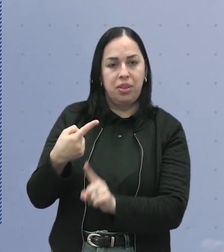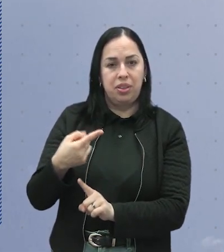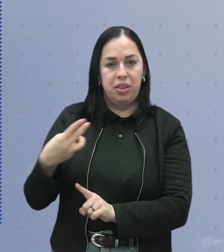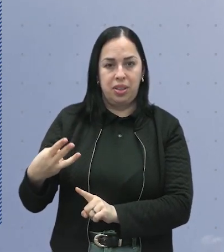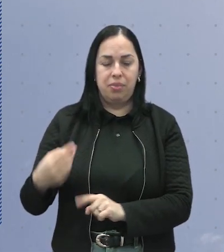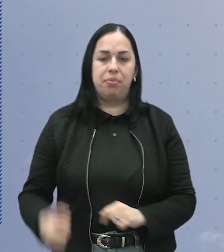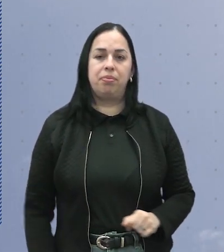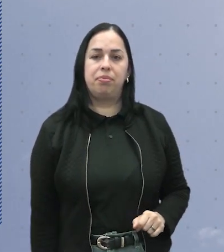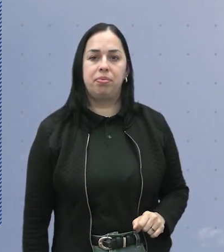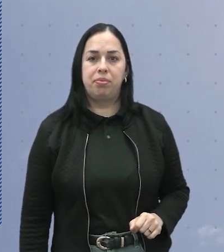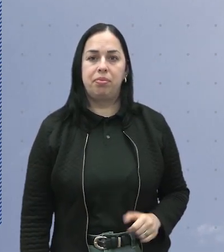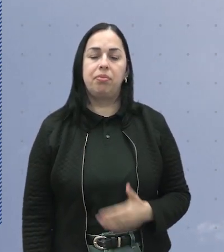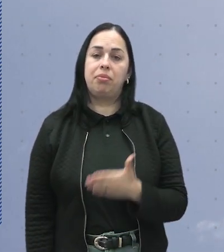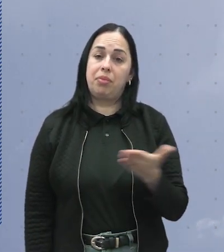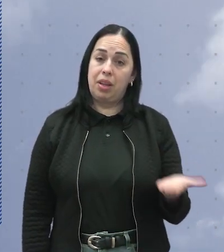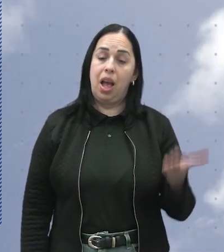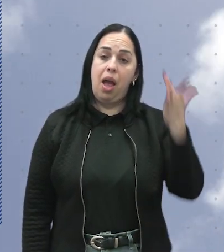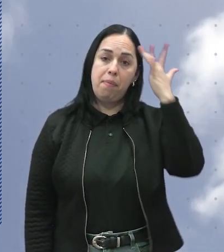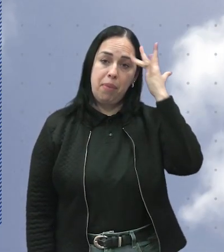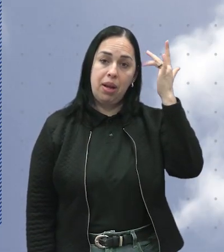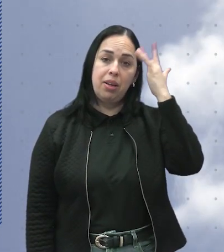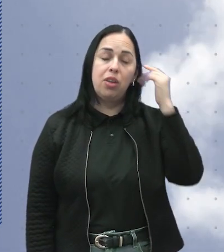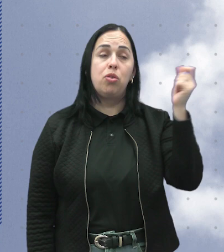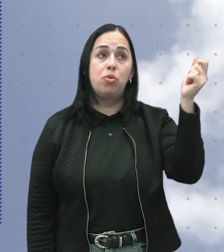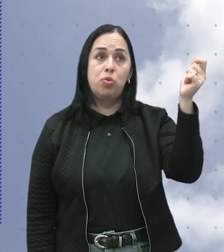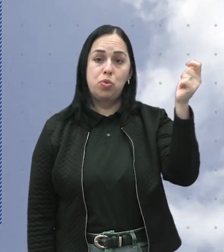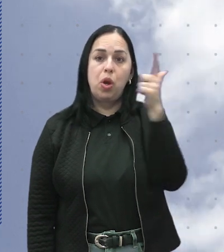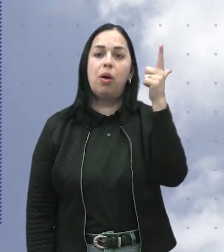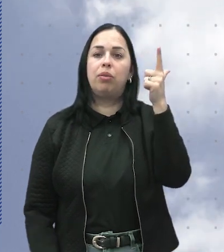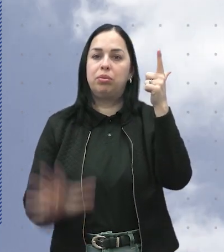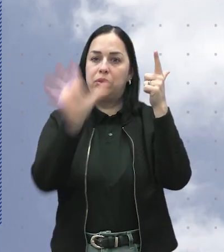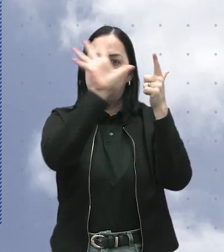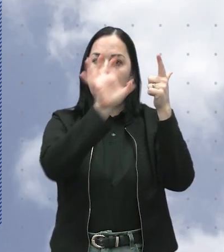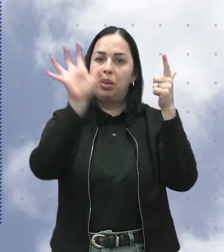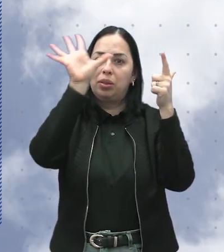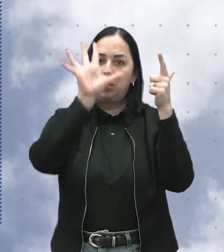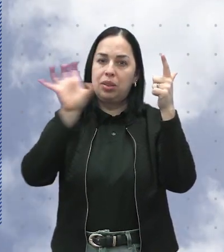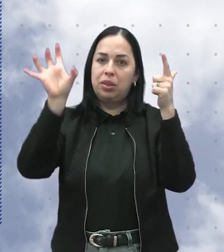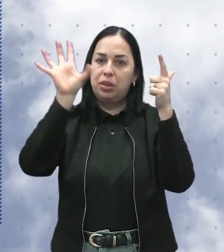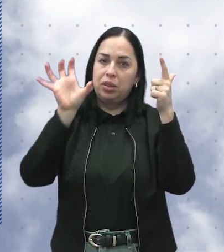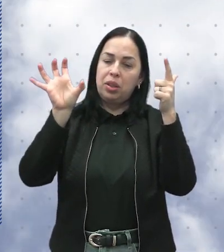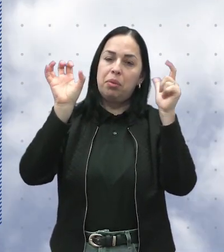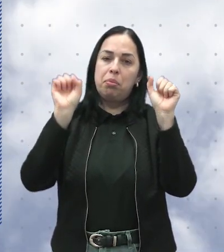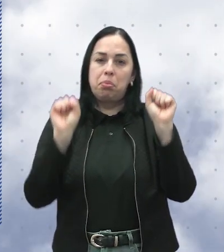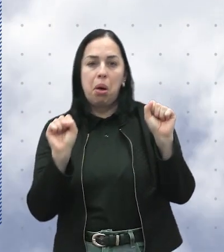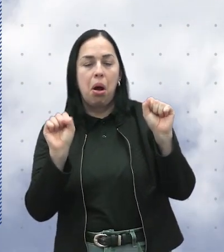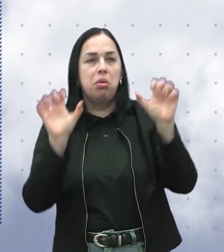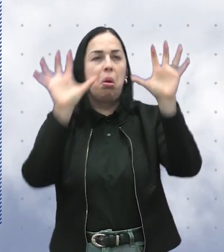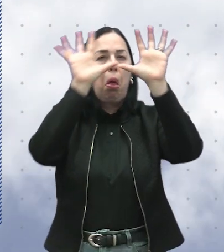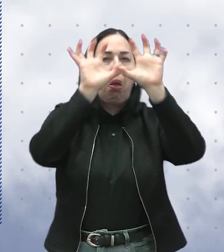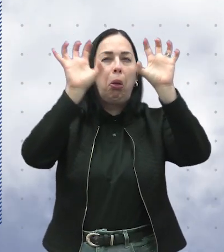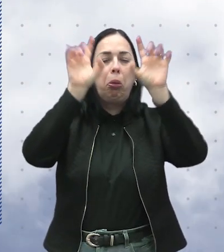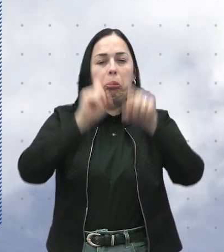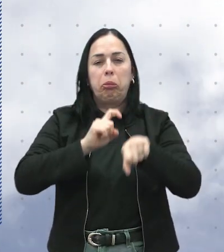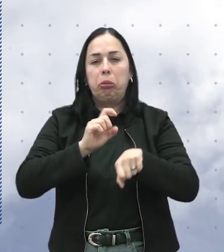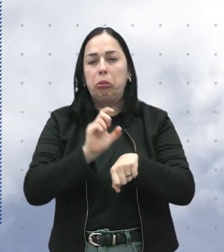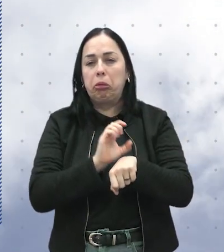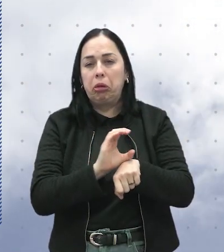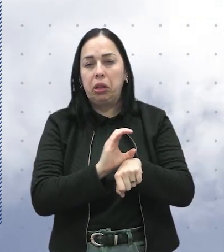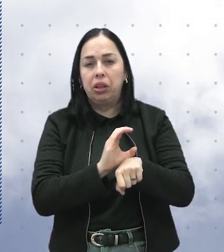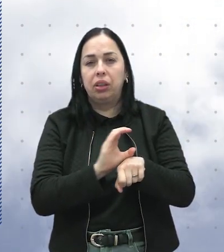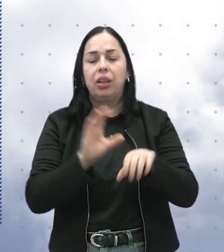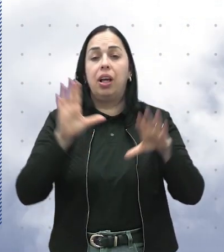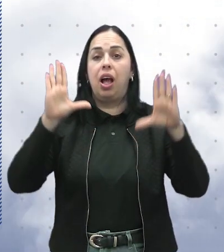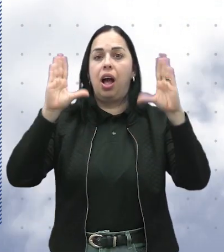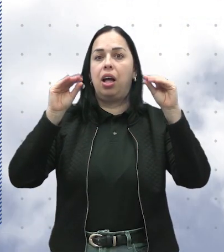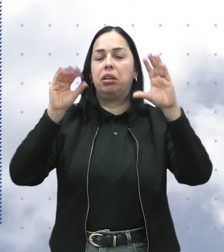24, com mínima de 13 graus. Amanhã, o sol aparece entre nuvens ao longo do dia, com períodos de céu mais fechado. À noite,